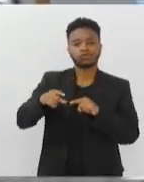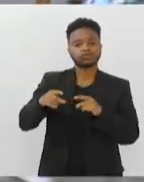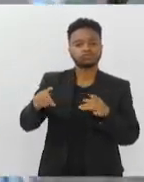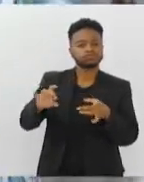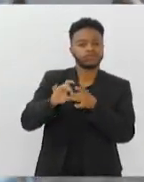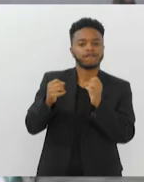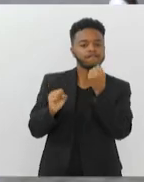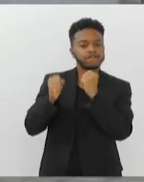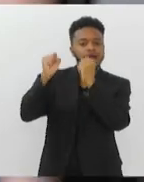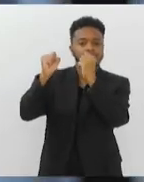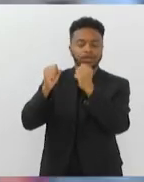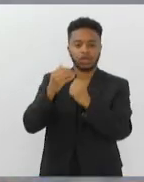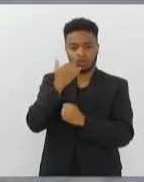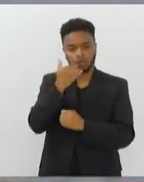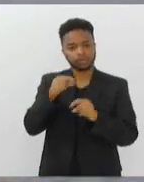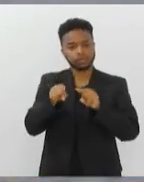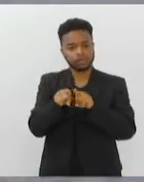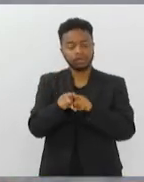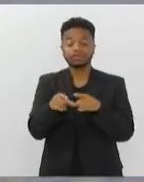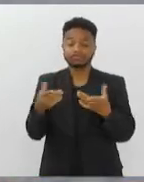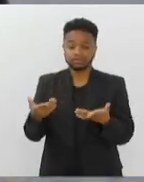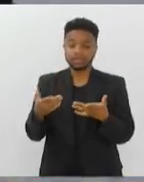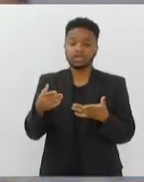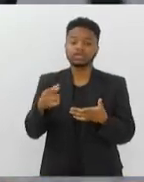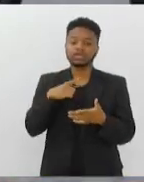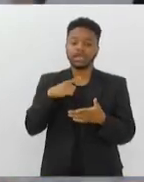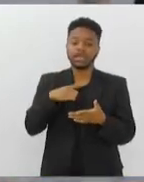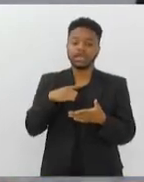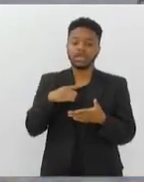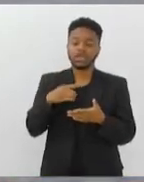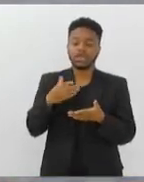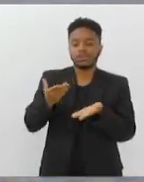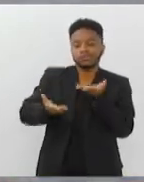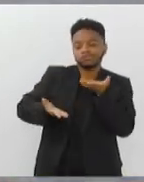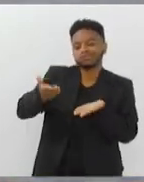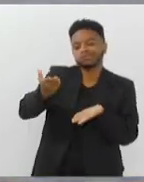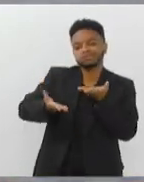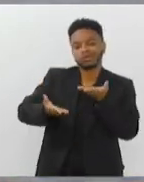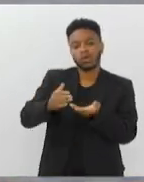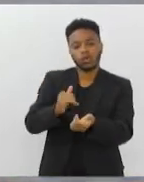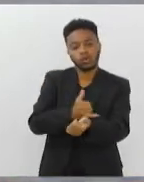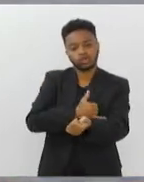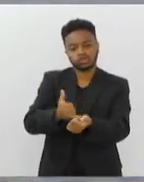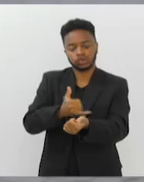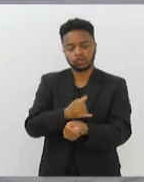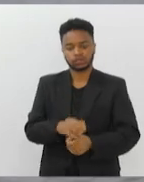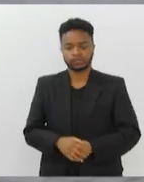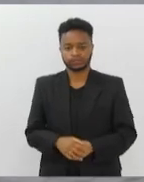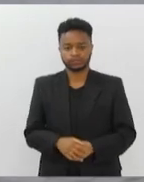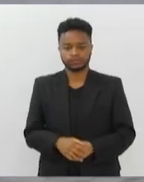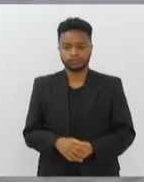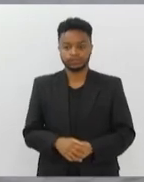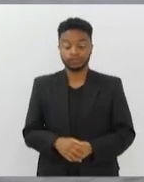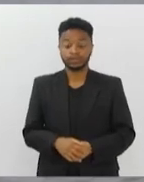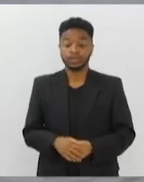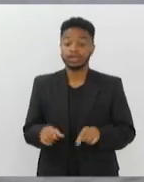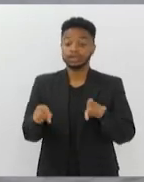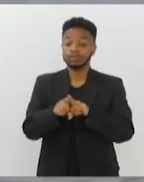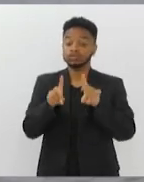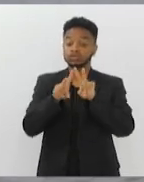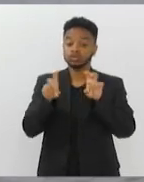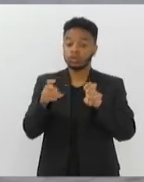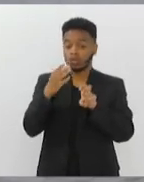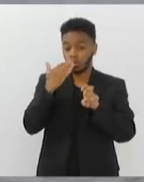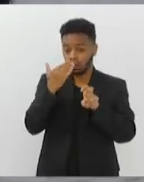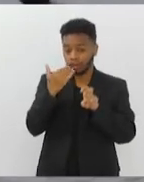acentuando muito, né, o desequilíbrio aí dos níveis de colesterol do nosso corpo. Inclusive sobre alimentos